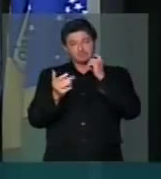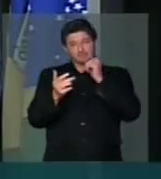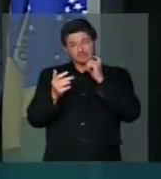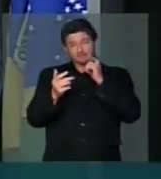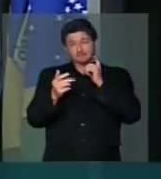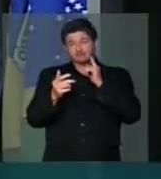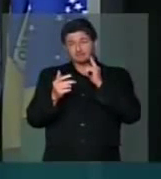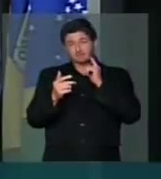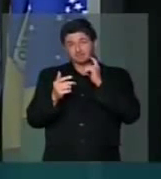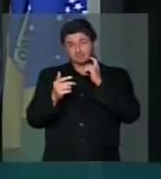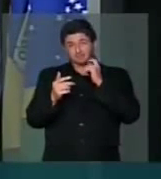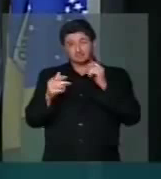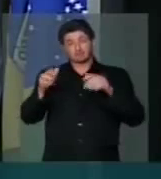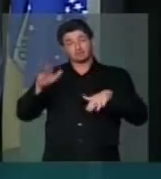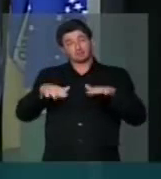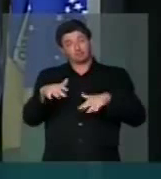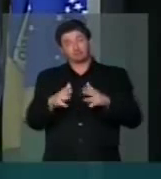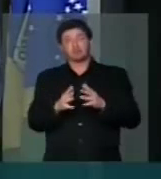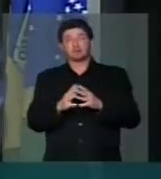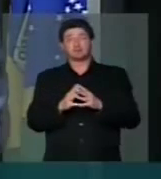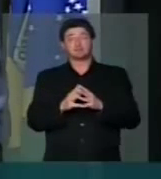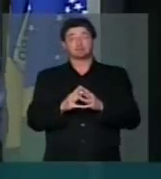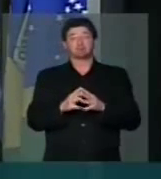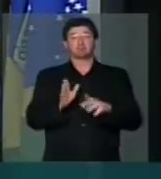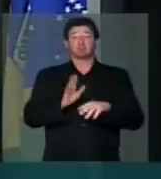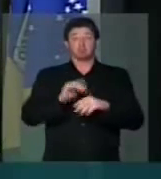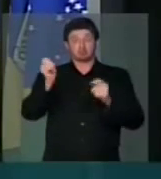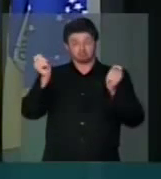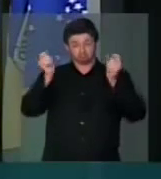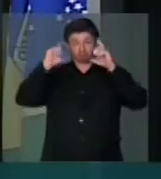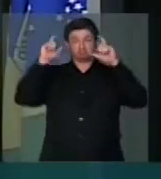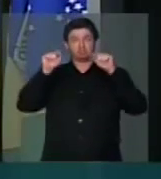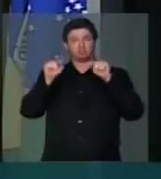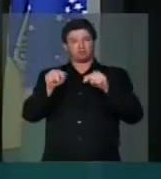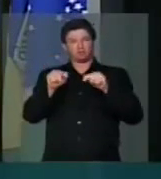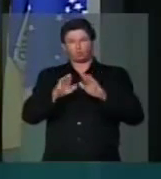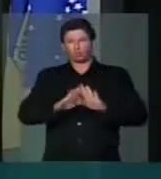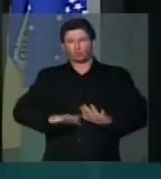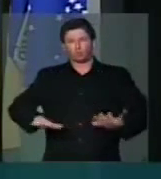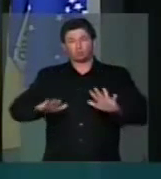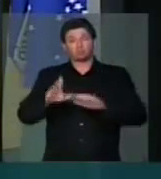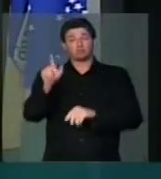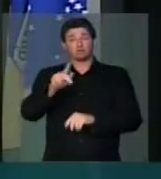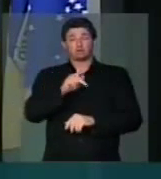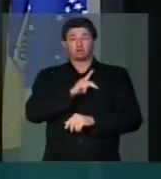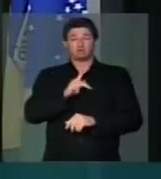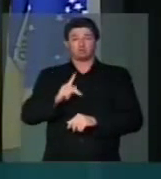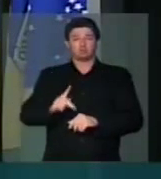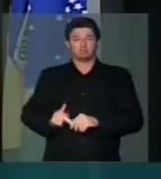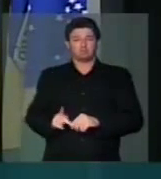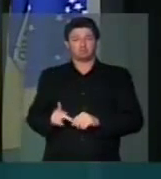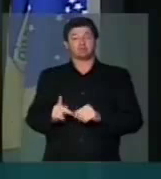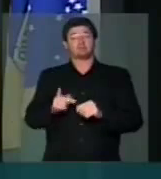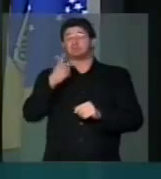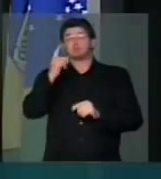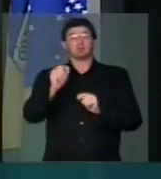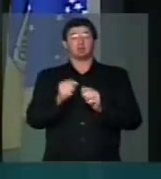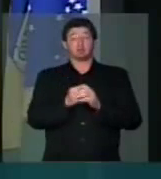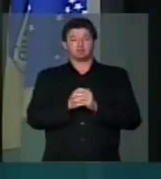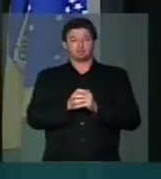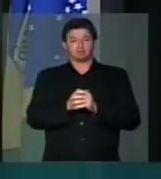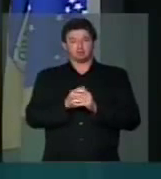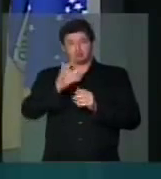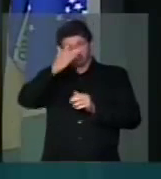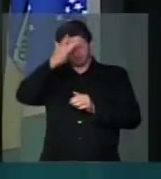presidente, o que seja mais impressionante nisso tudo é a presidente dizer que as